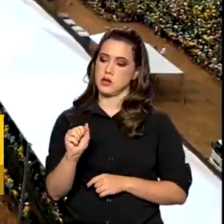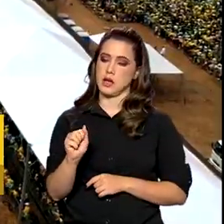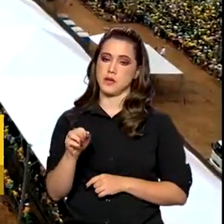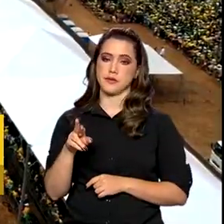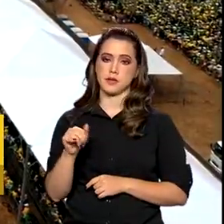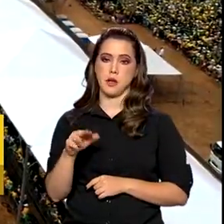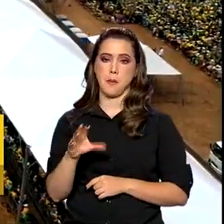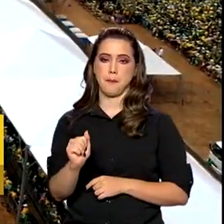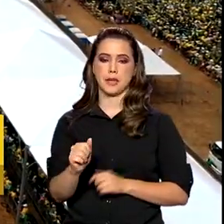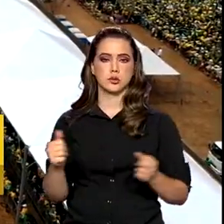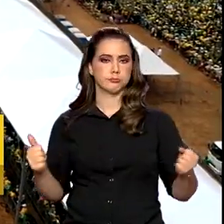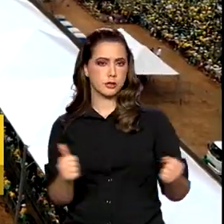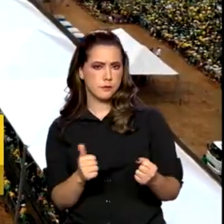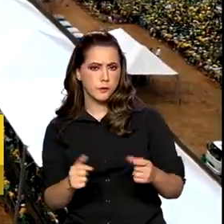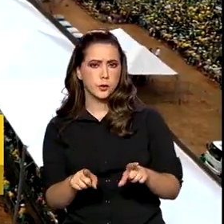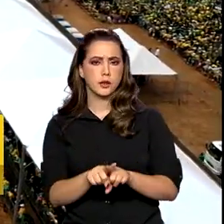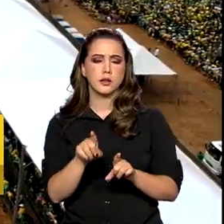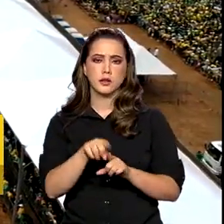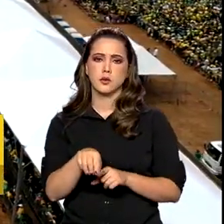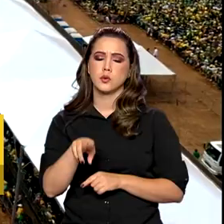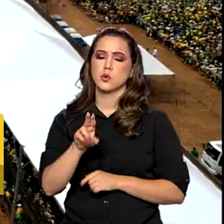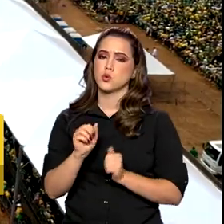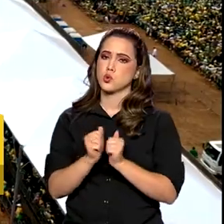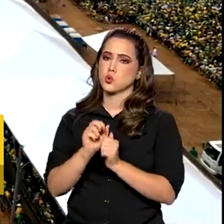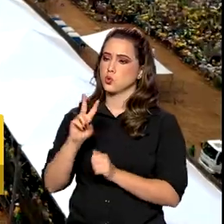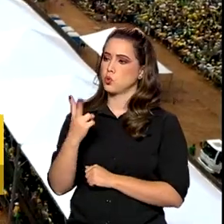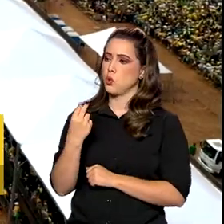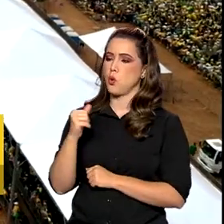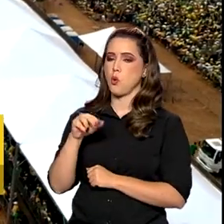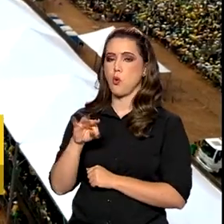Luiz Gonzaga e Humberto Teixeira.